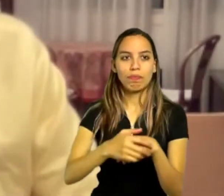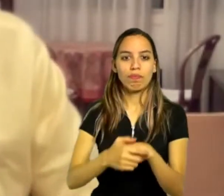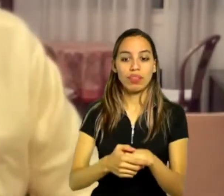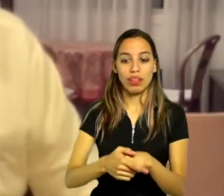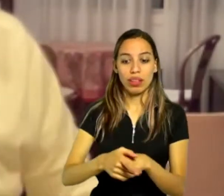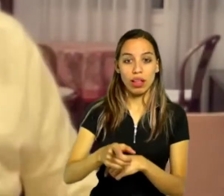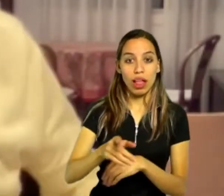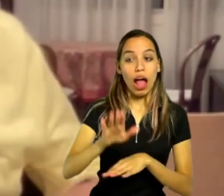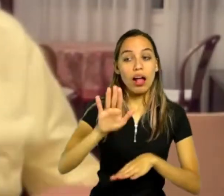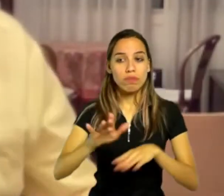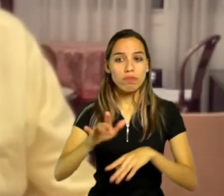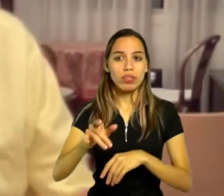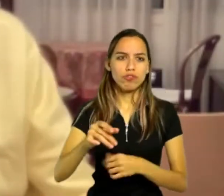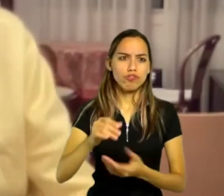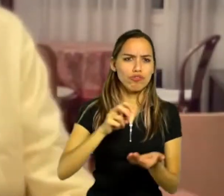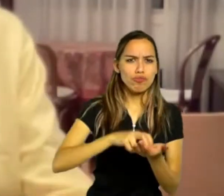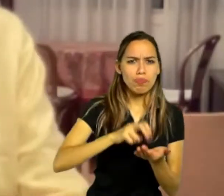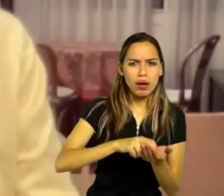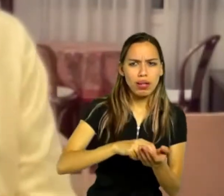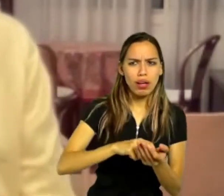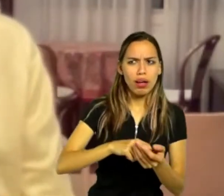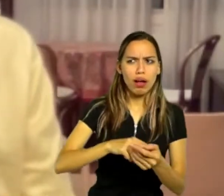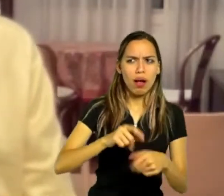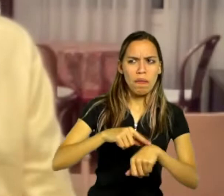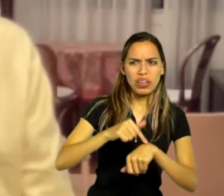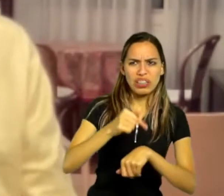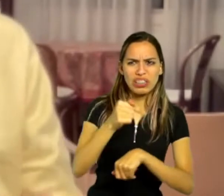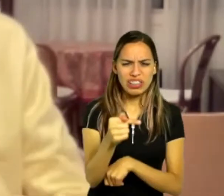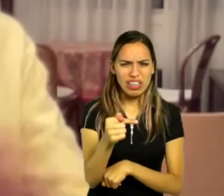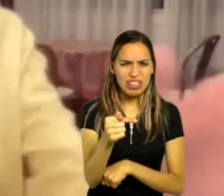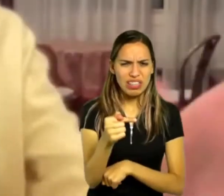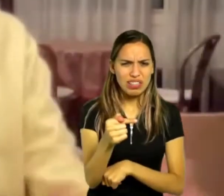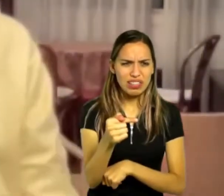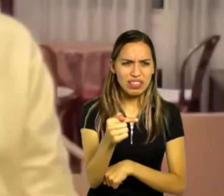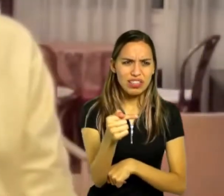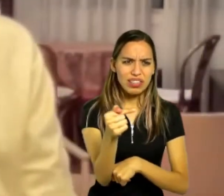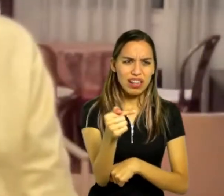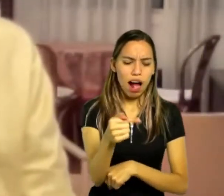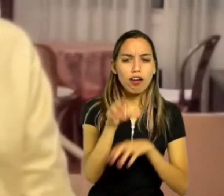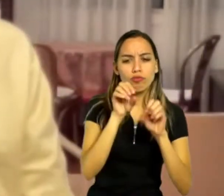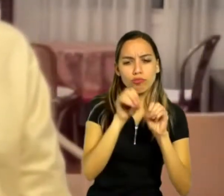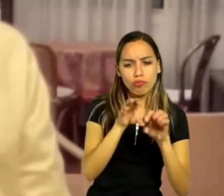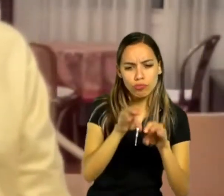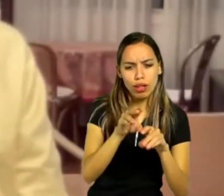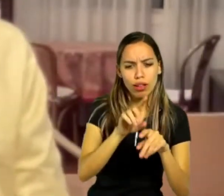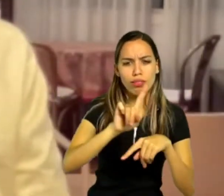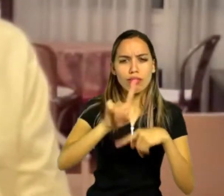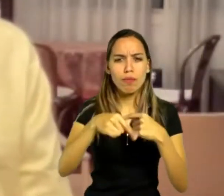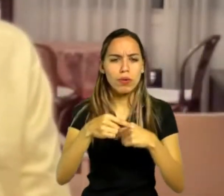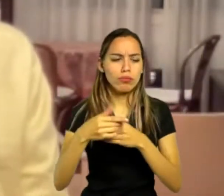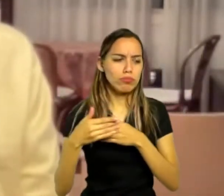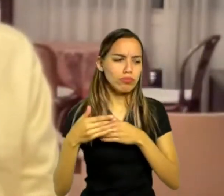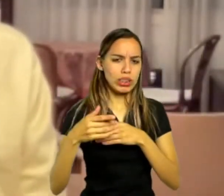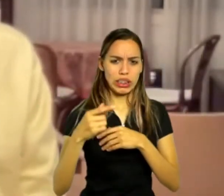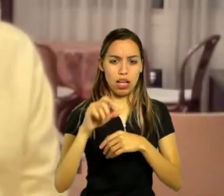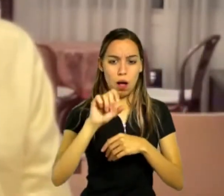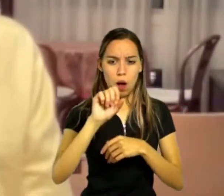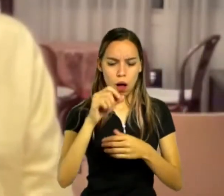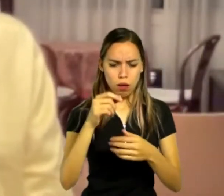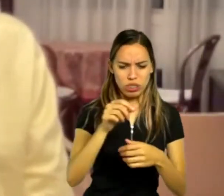ainda. Às 7 horas da manhã, a aula ia até às 8 e pouco, e aí eu corria para a faculdade, chegava um pouco atrasado na primeira